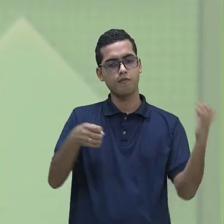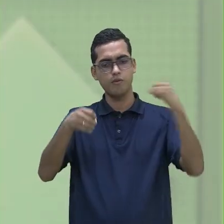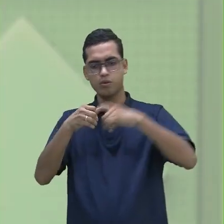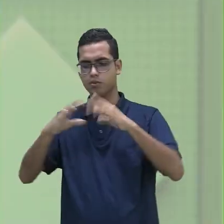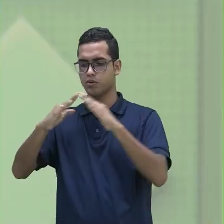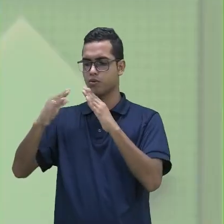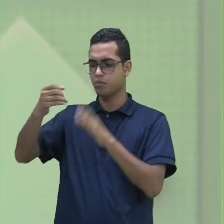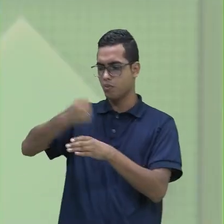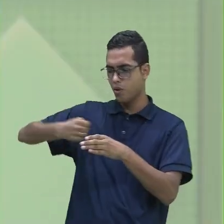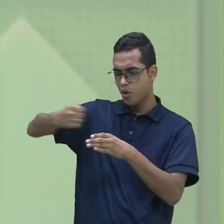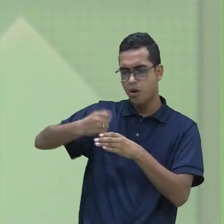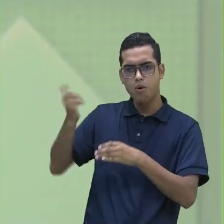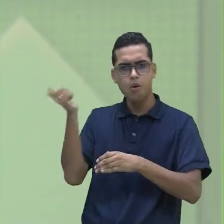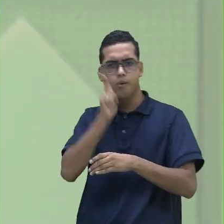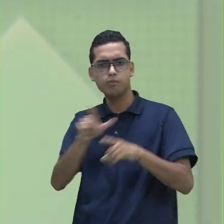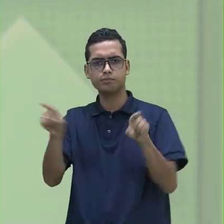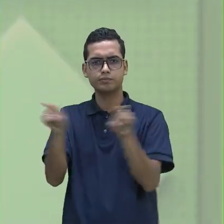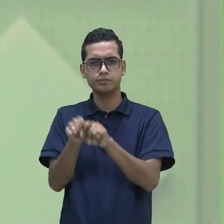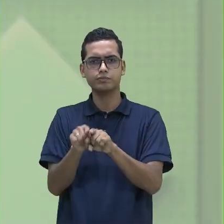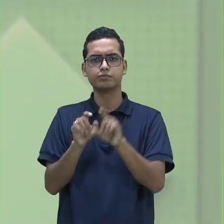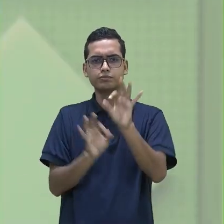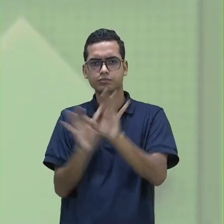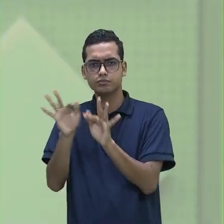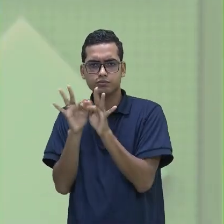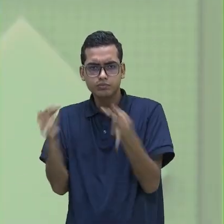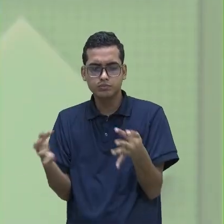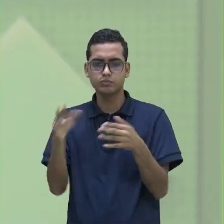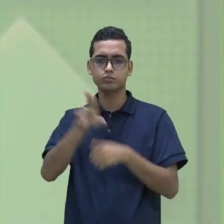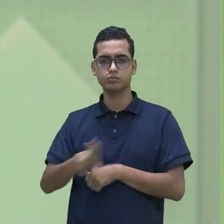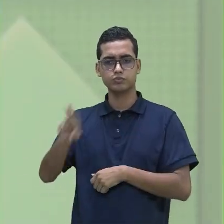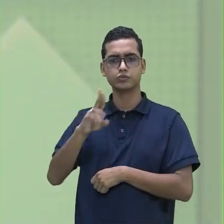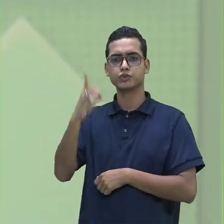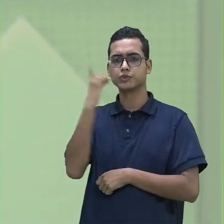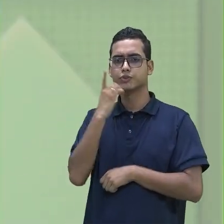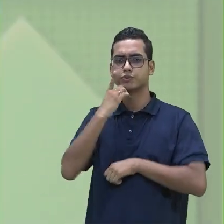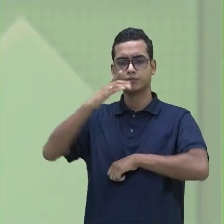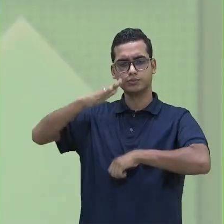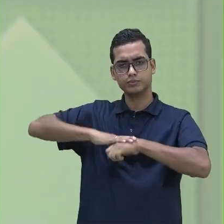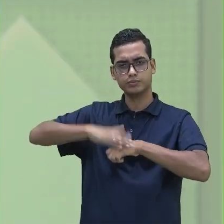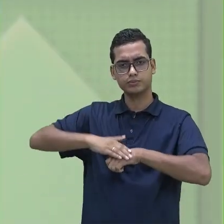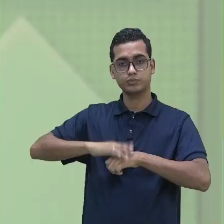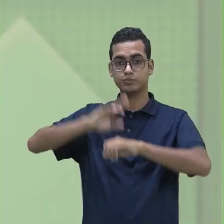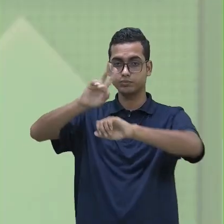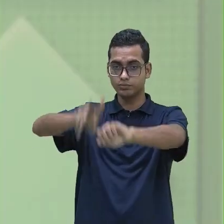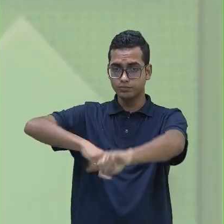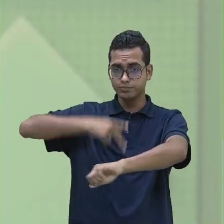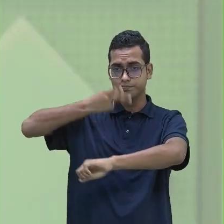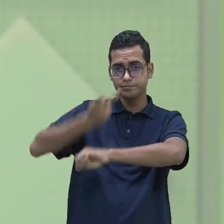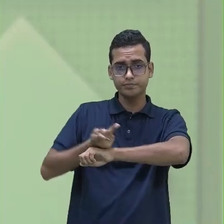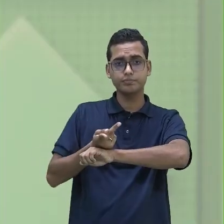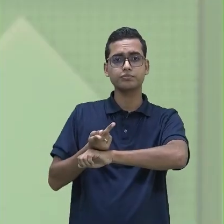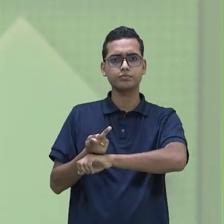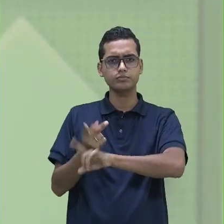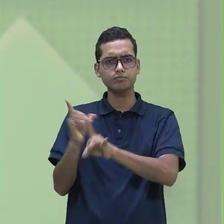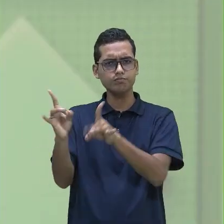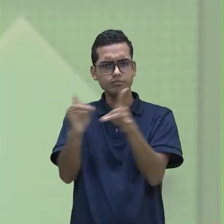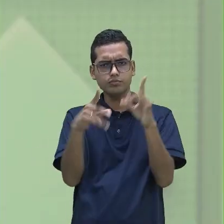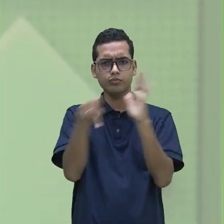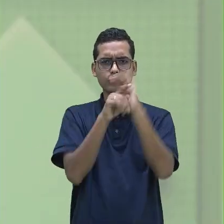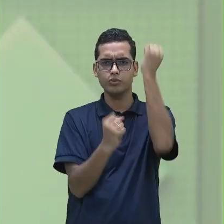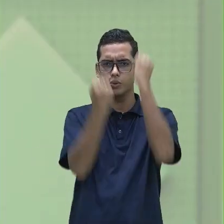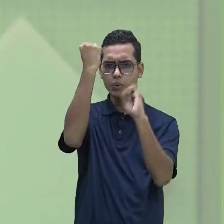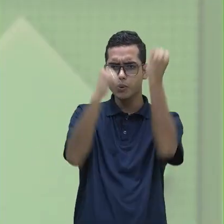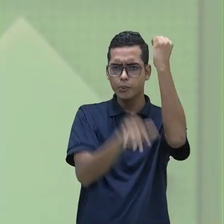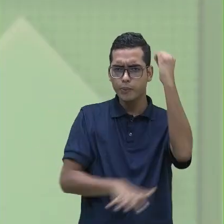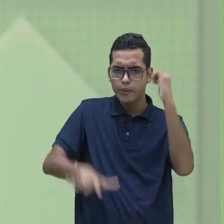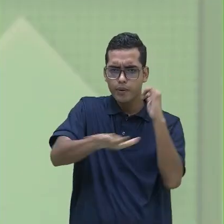mas esse preparo simples é para nosso consumo próprio. A partir do momento que ele vai para a indústria, ele